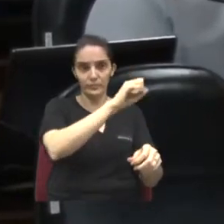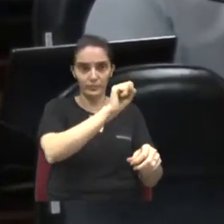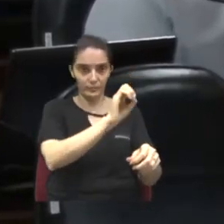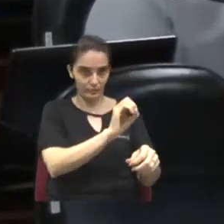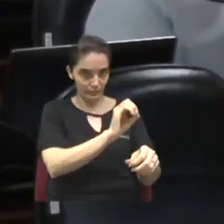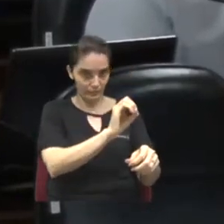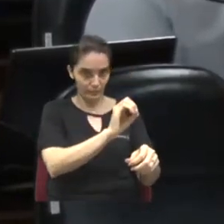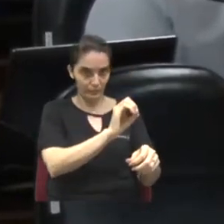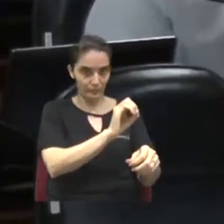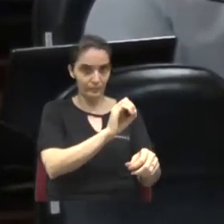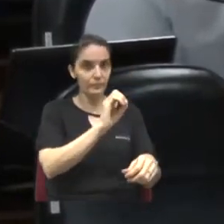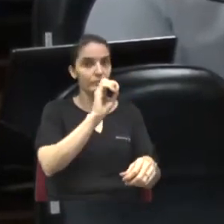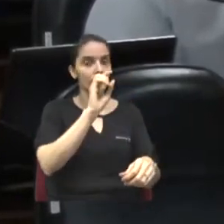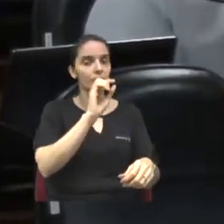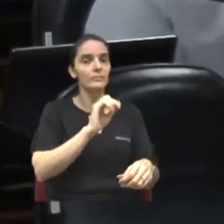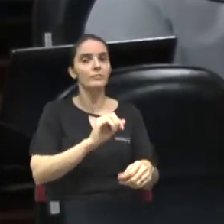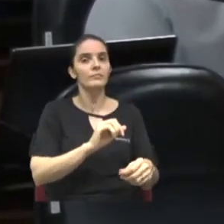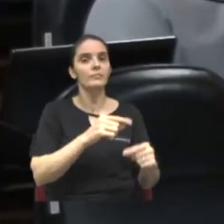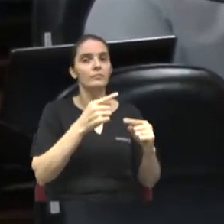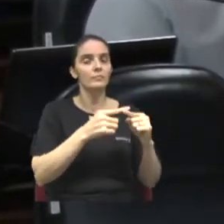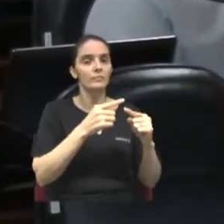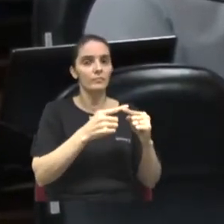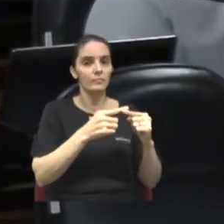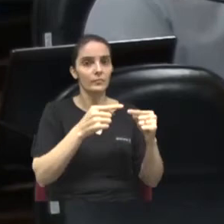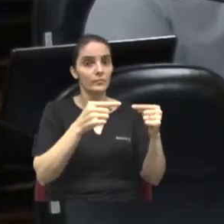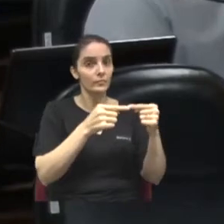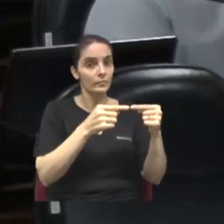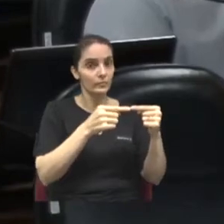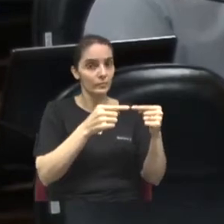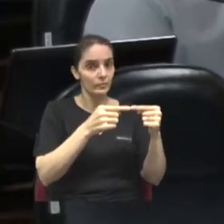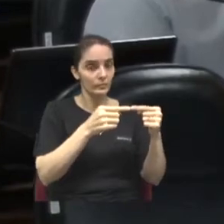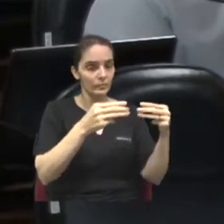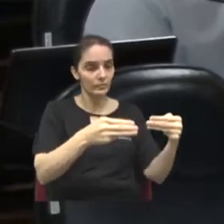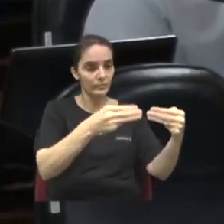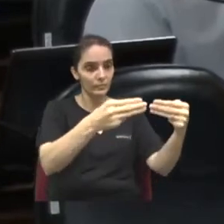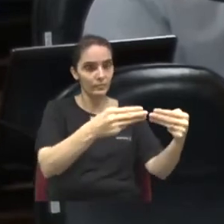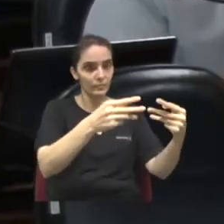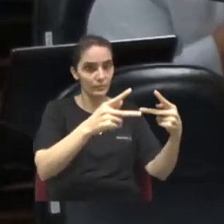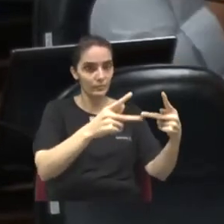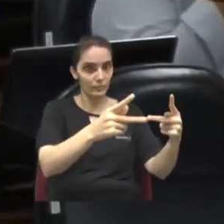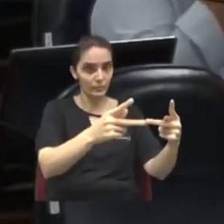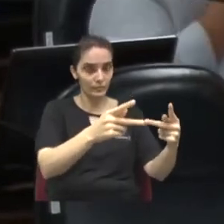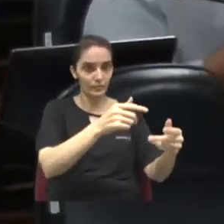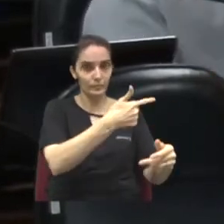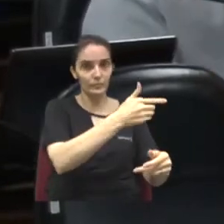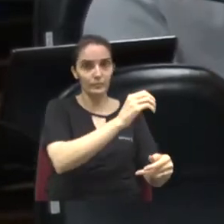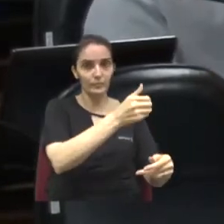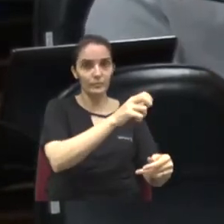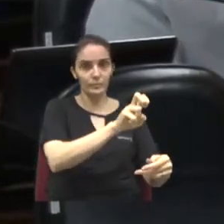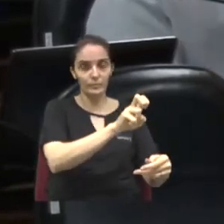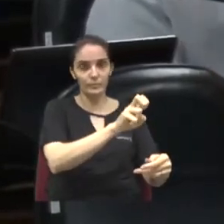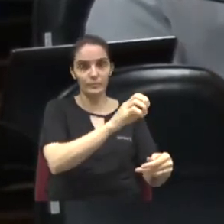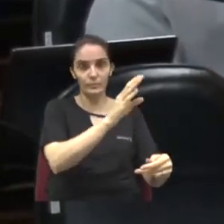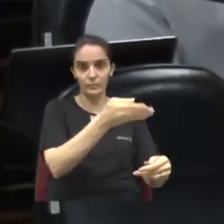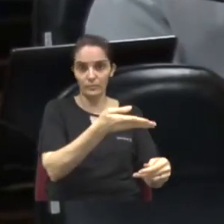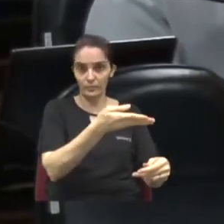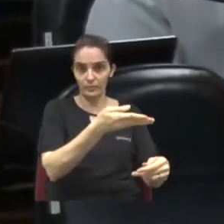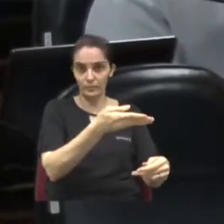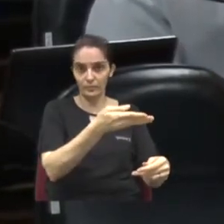a partir de um TAC firmado com o Ministério Público em 2015, foi consignada